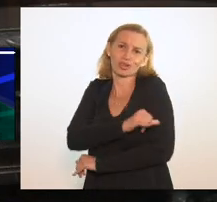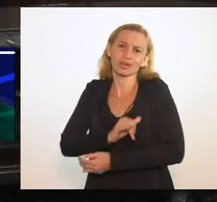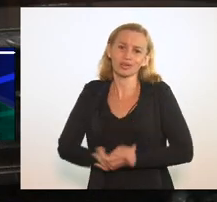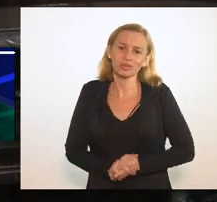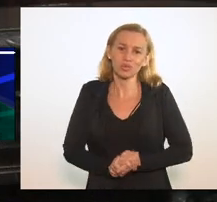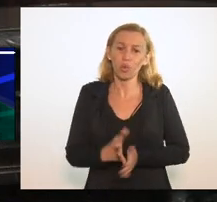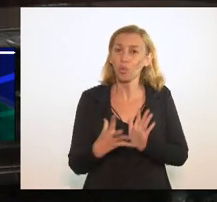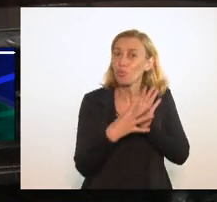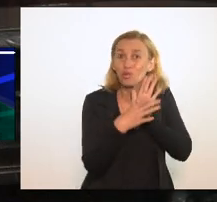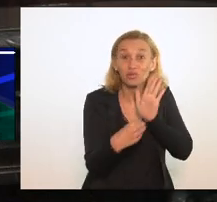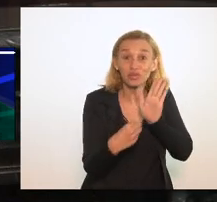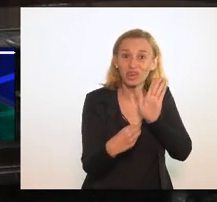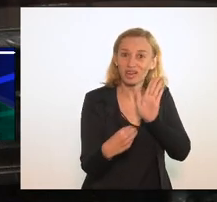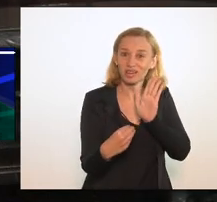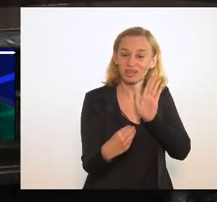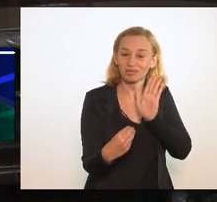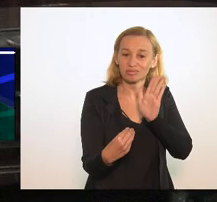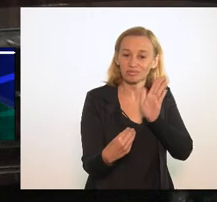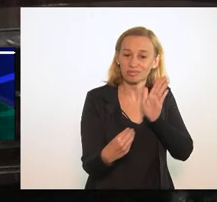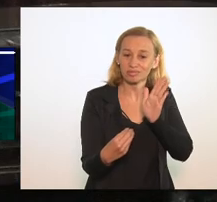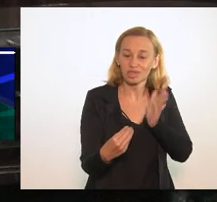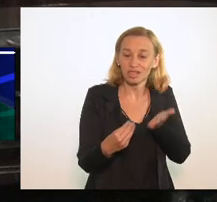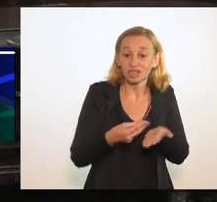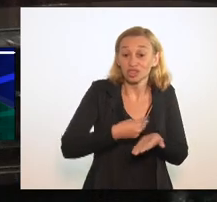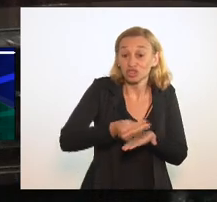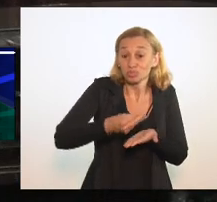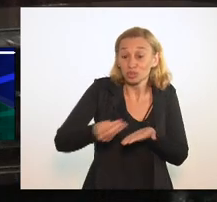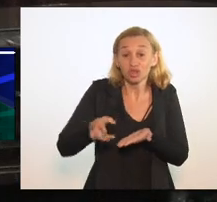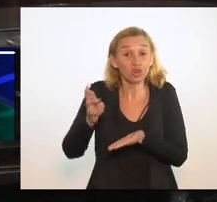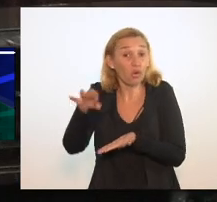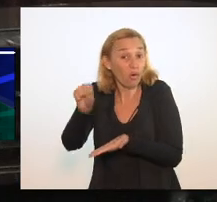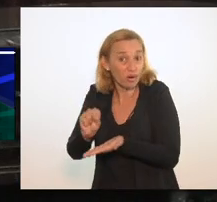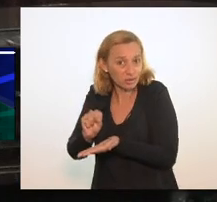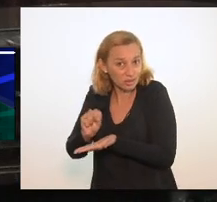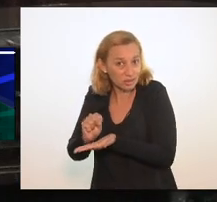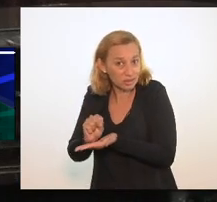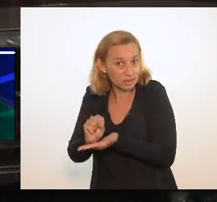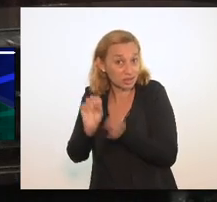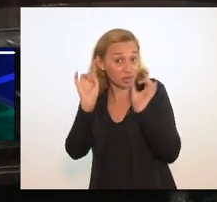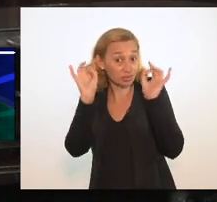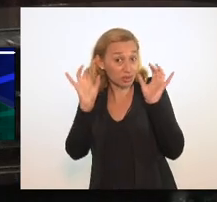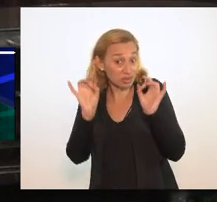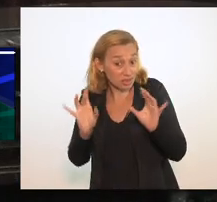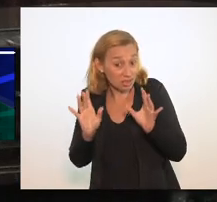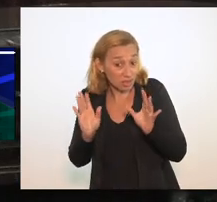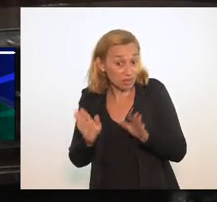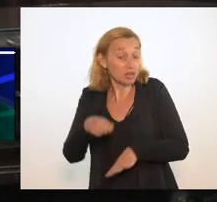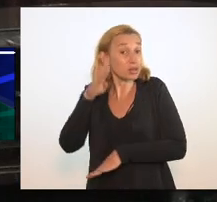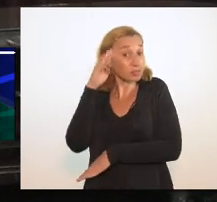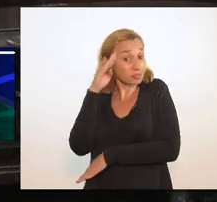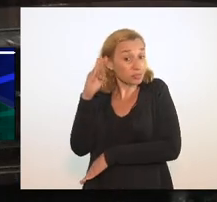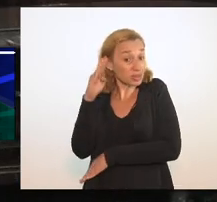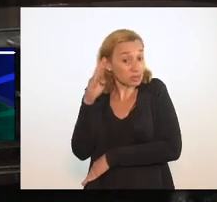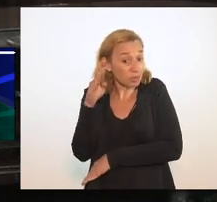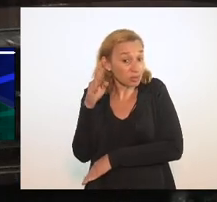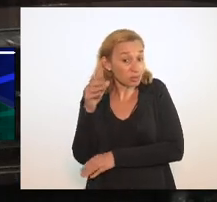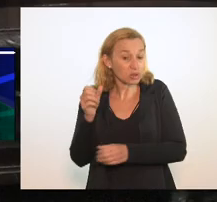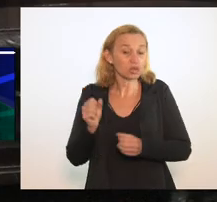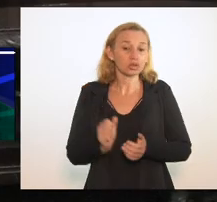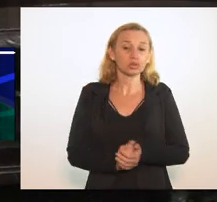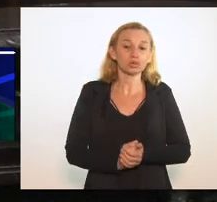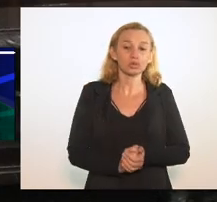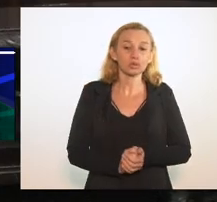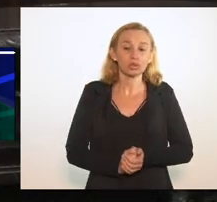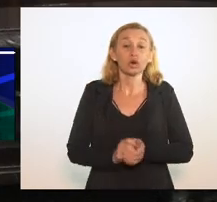O modelo atual da distribuição de royalty e das participações especiais, especialmente nos grandes campos